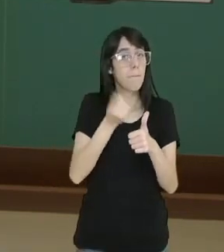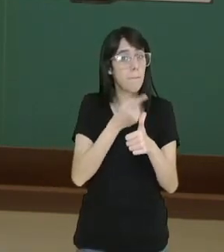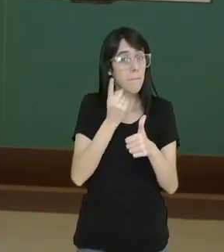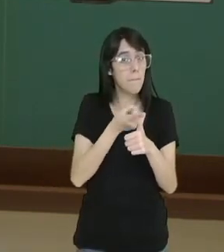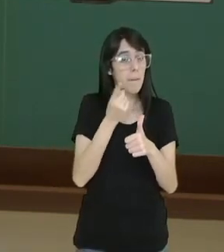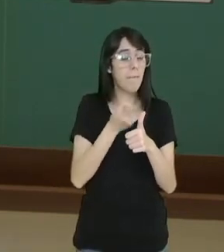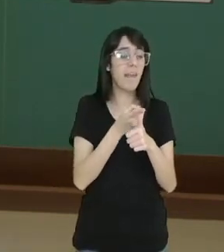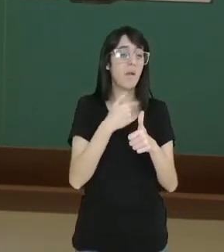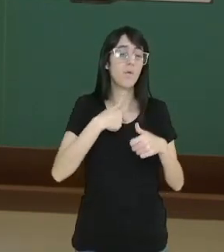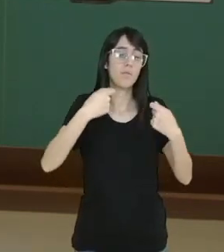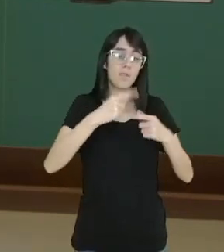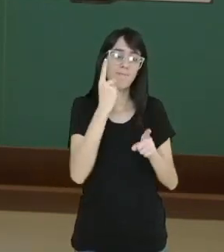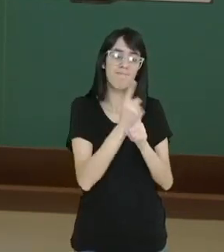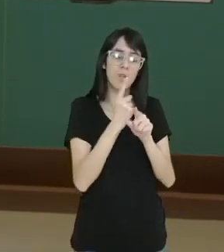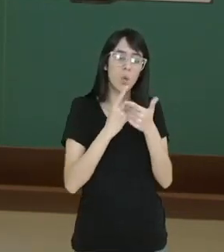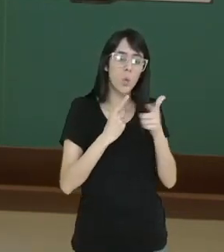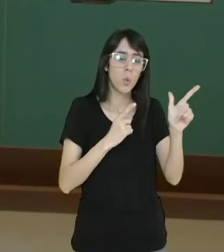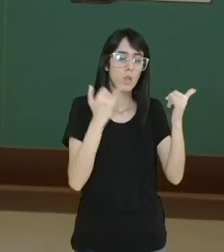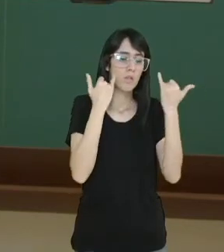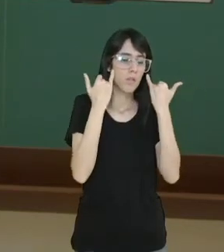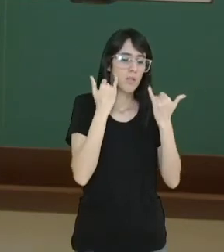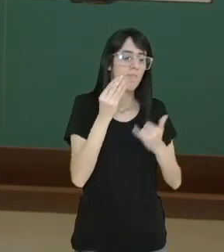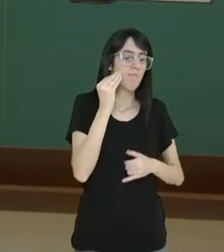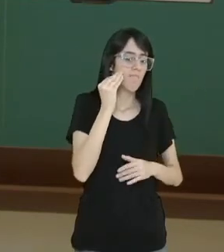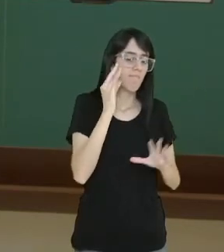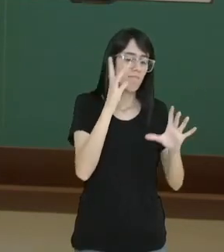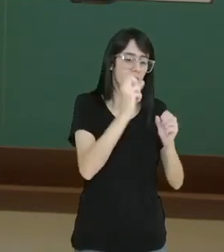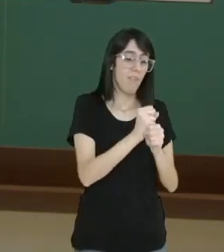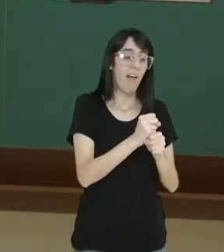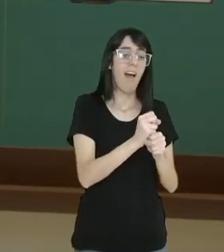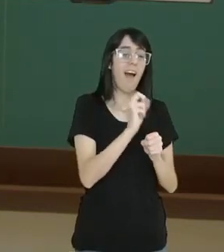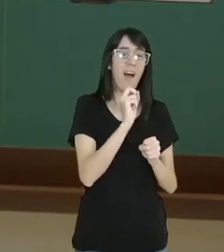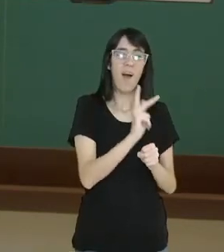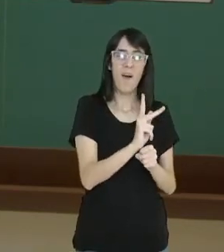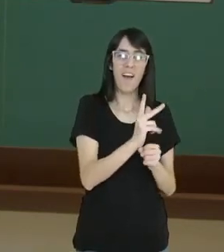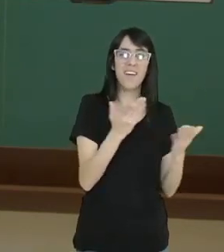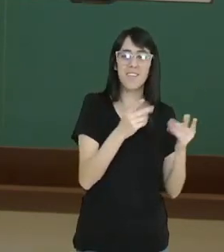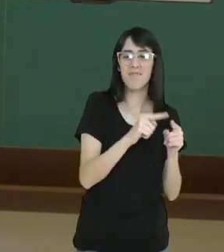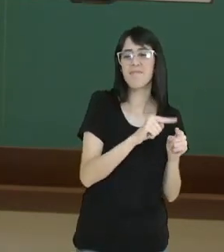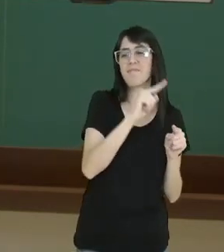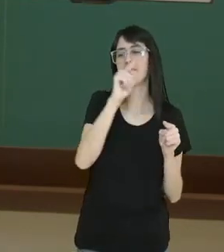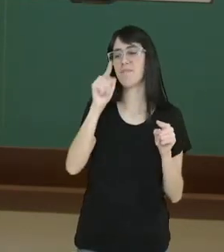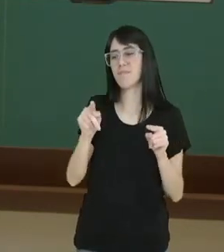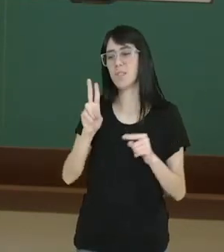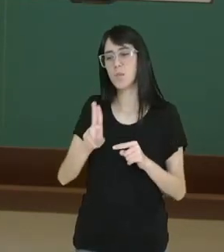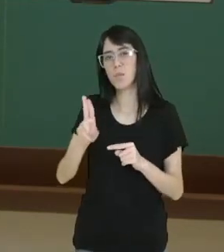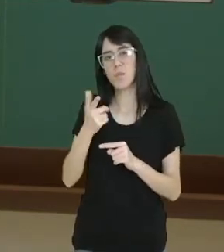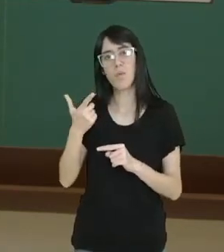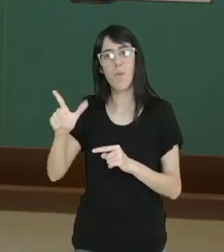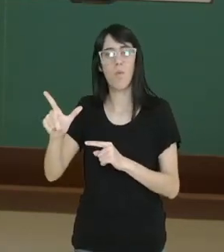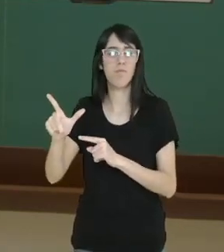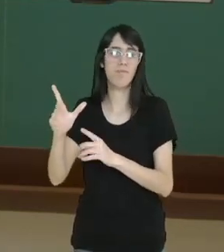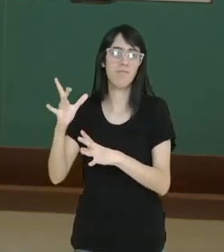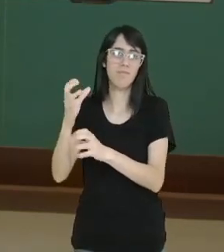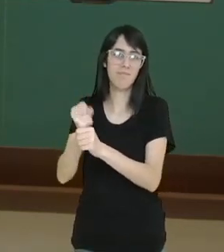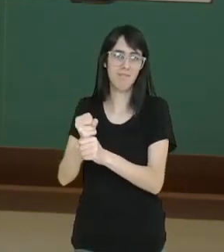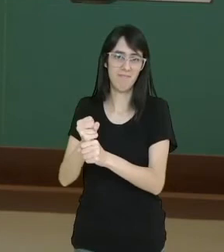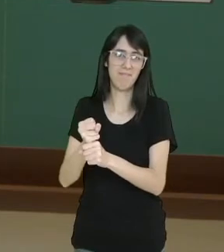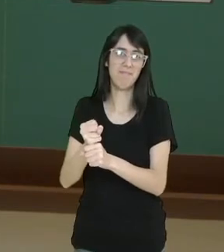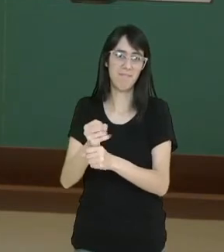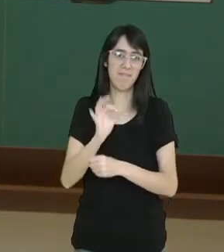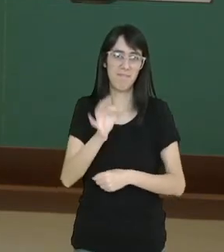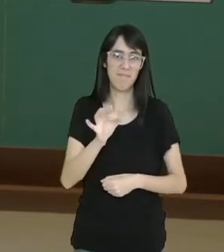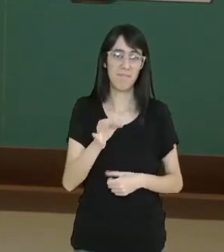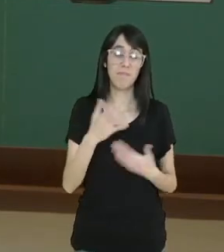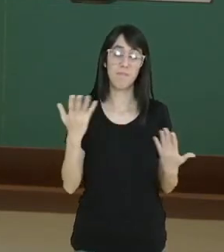uma informação, preciso determinar para com essa informação chegar realmente naquela que eu quero.